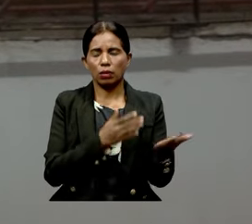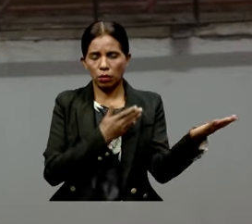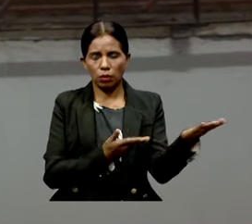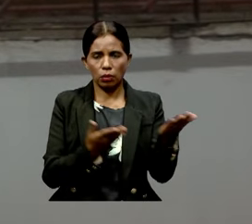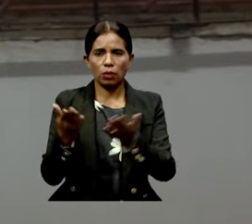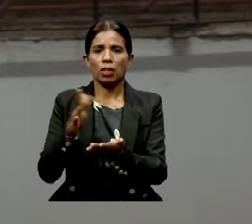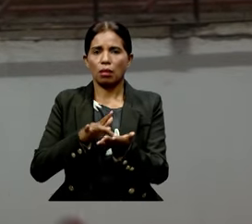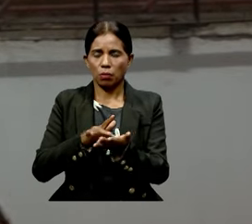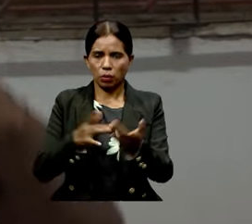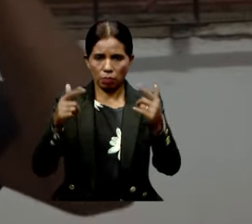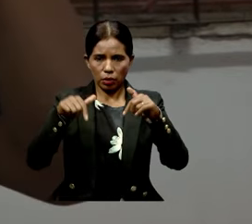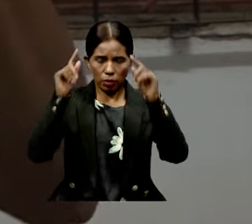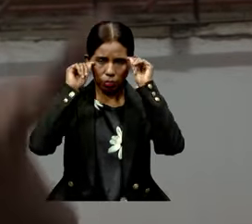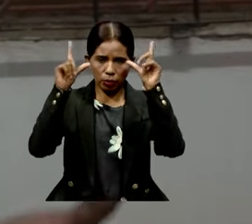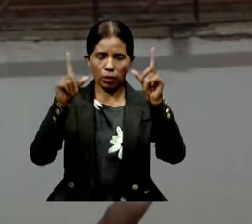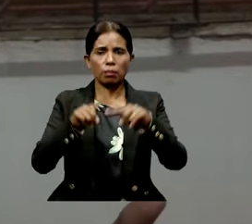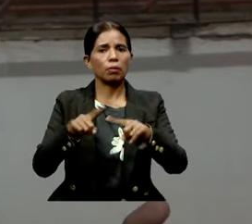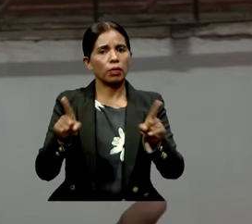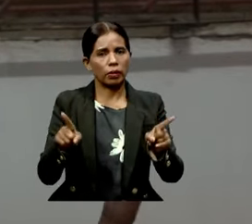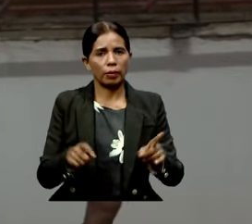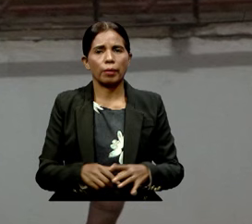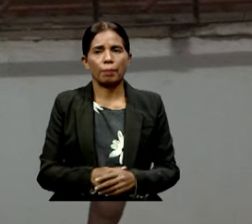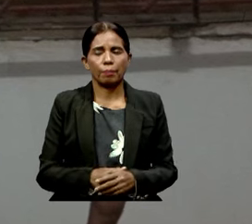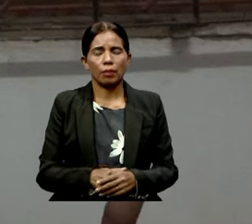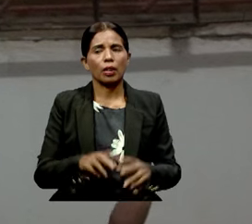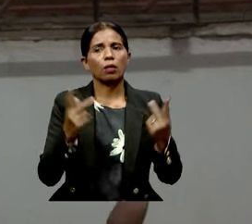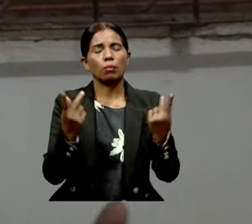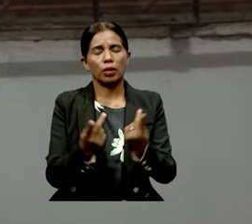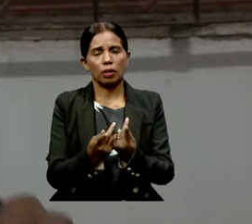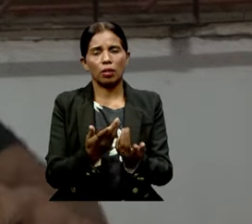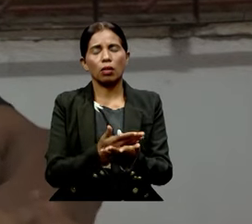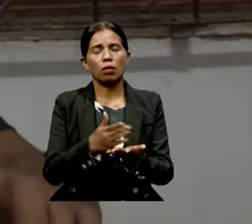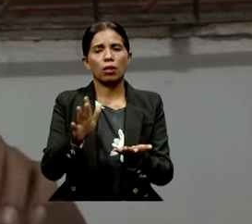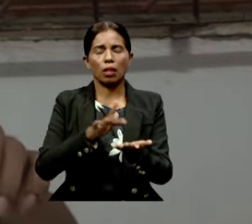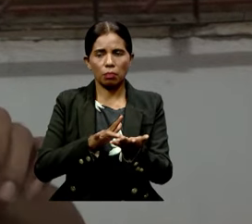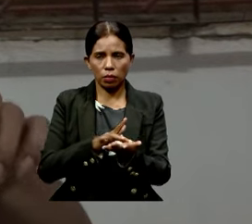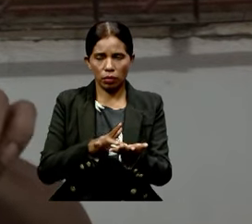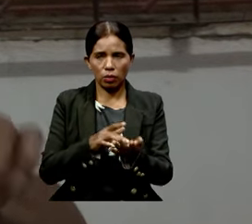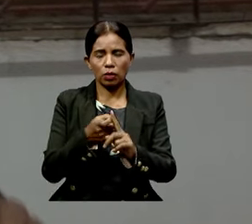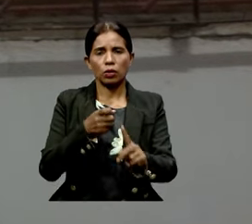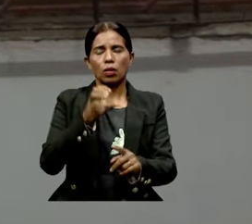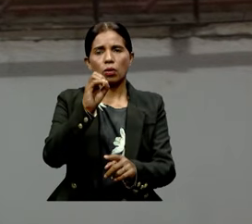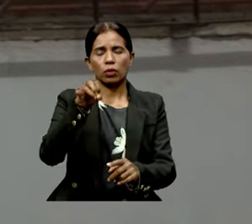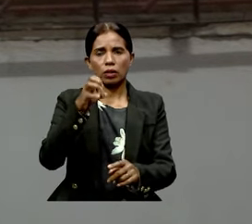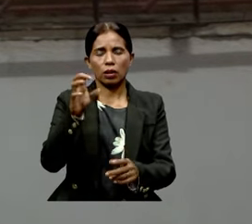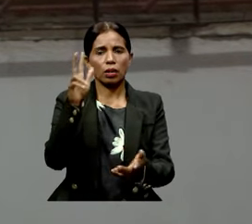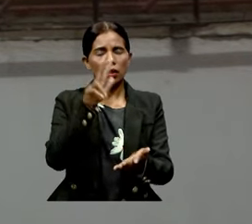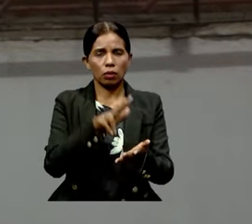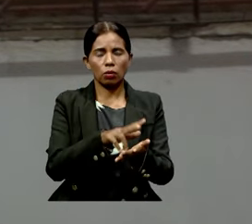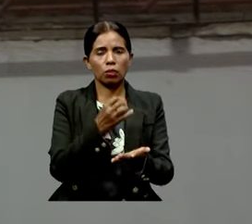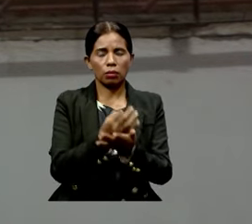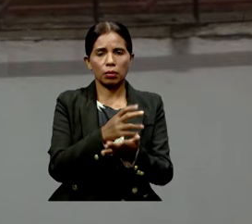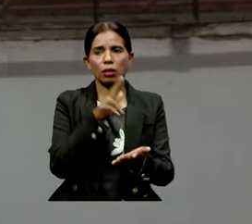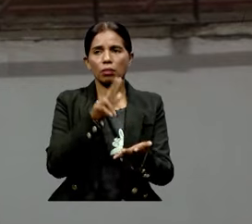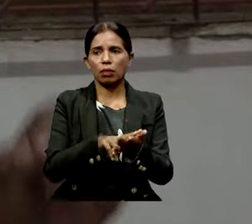supply ai moro e companhia neve ma supply ai moro que leu o orçamento ratificativo e danemos companhia